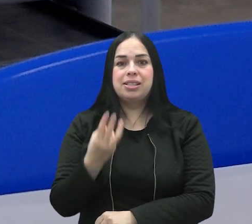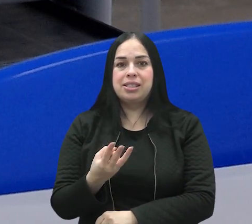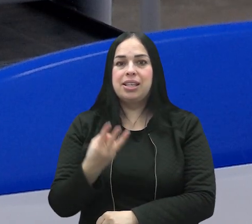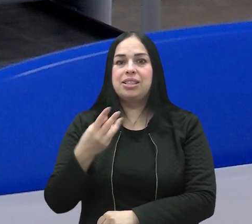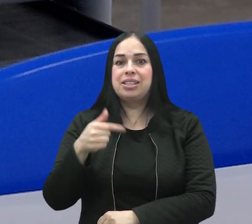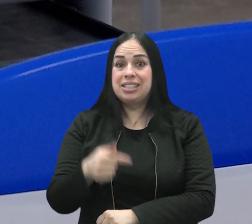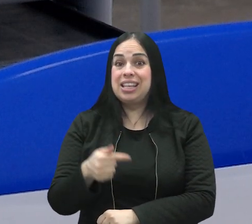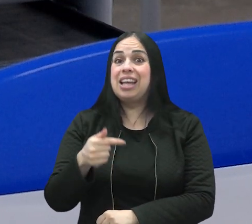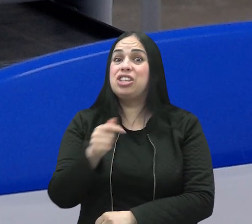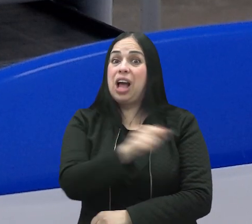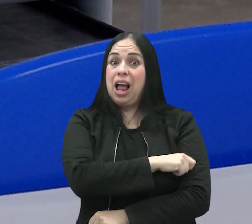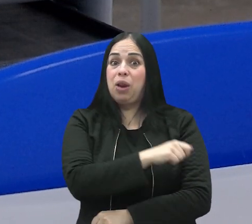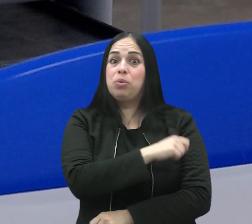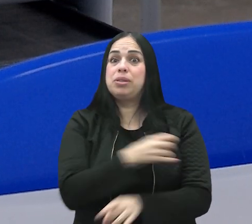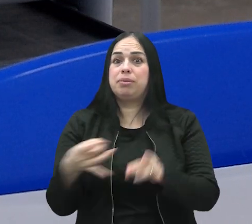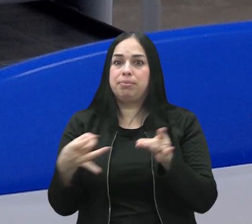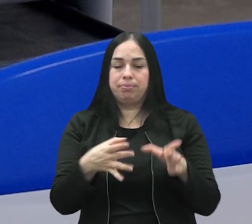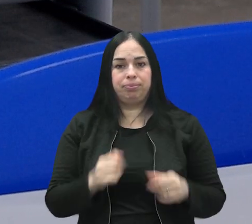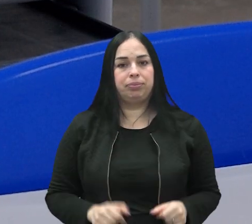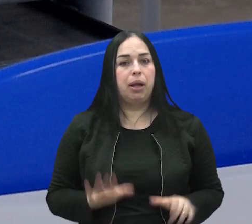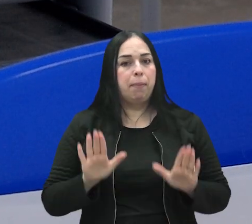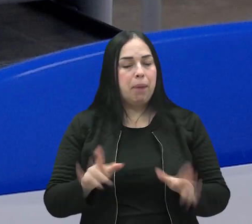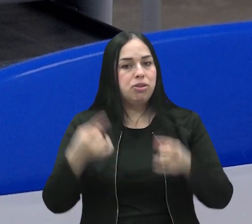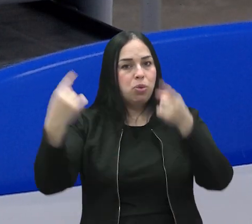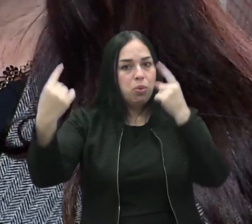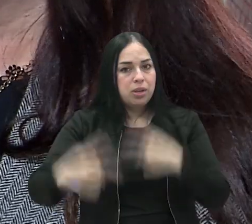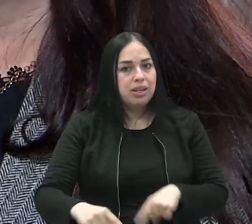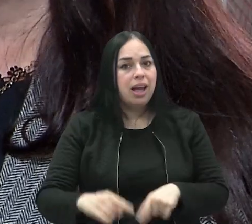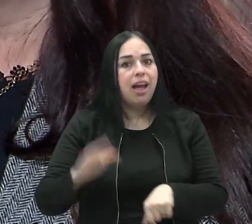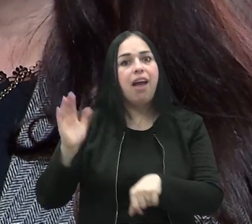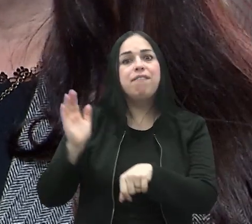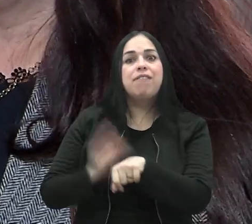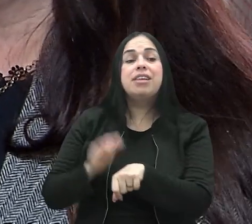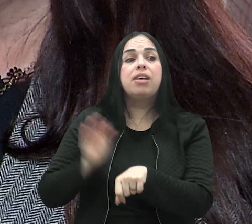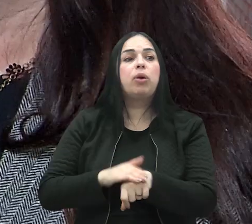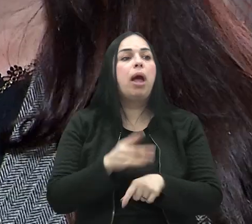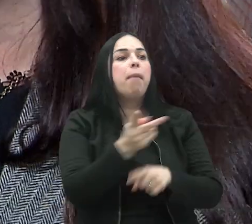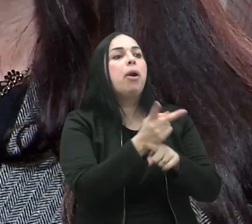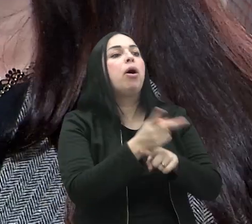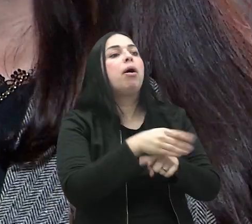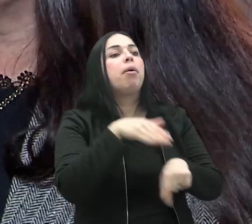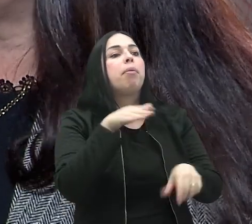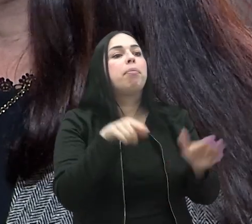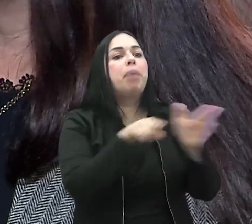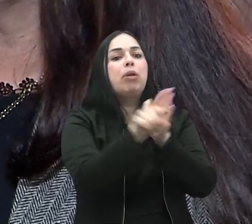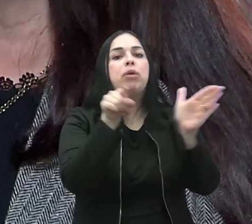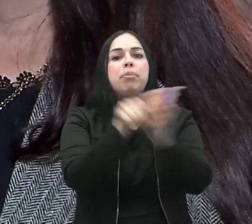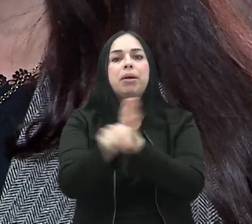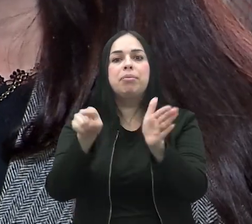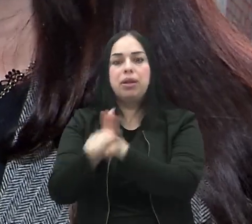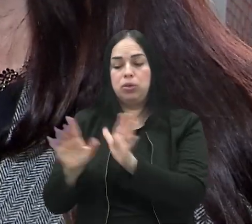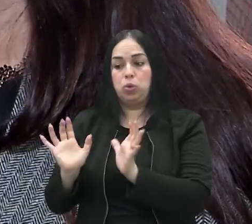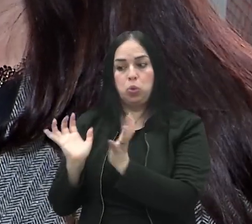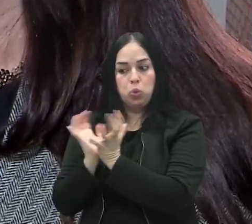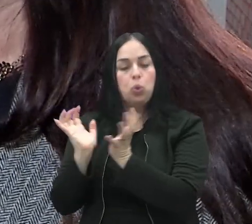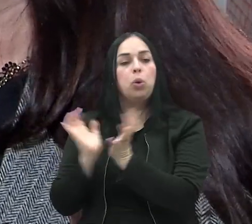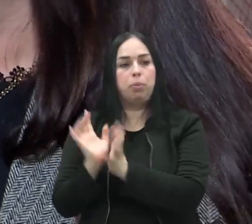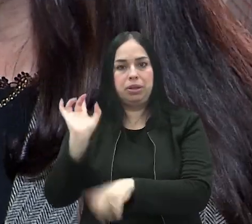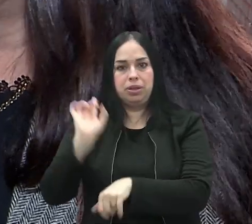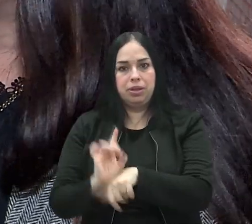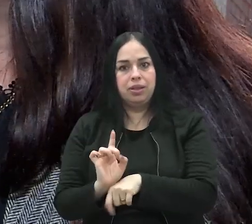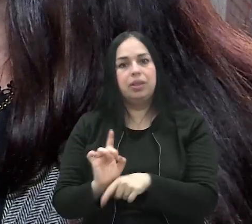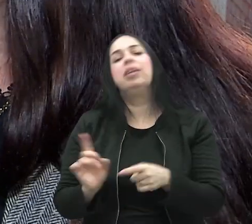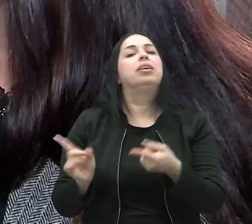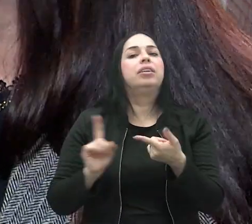total de 637 estudantes. O grande desafio é realizar a busca ativa. Então, a busca ativa é realizada